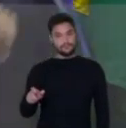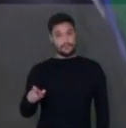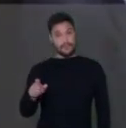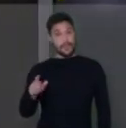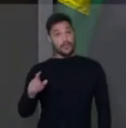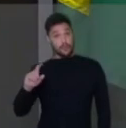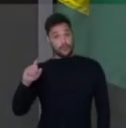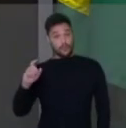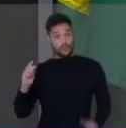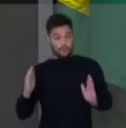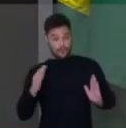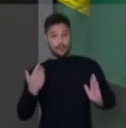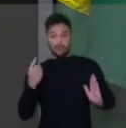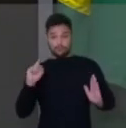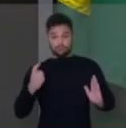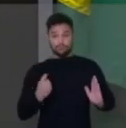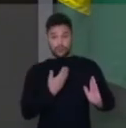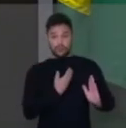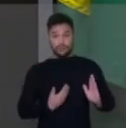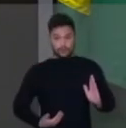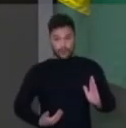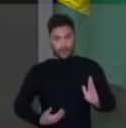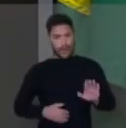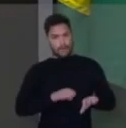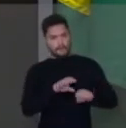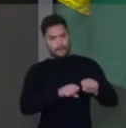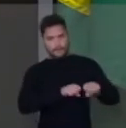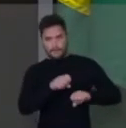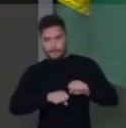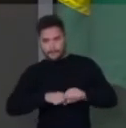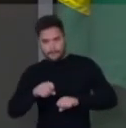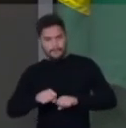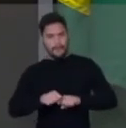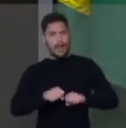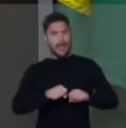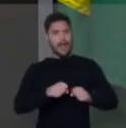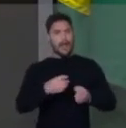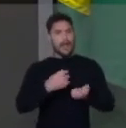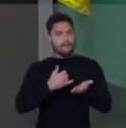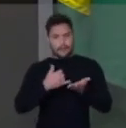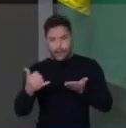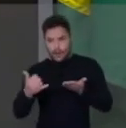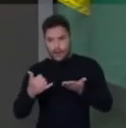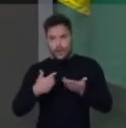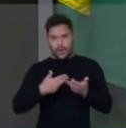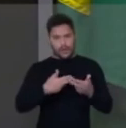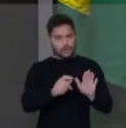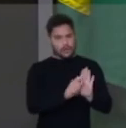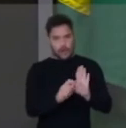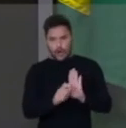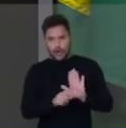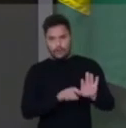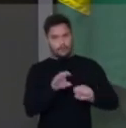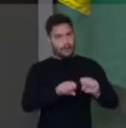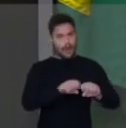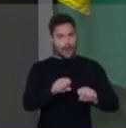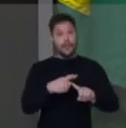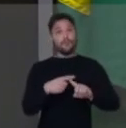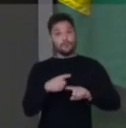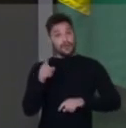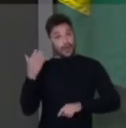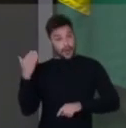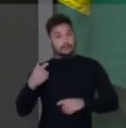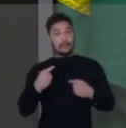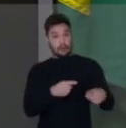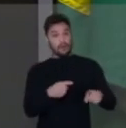dele, os números de apreensão de cocaína e maconha subiram absurdamente, porque combatia-se o crime